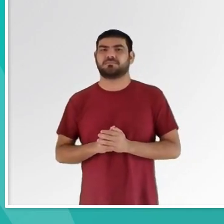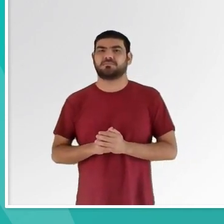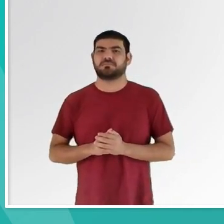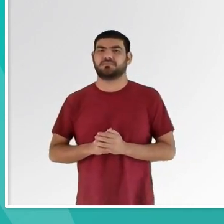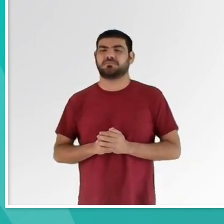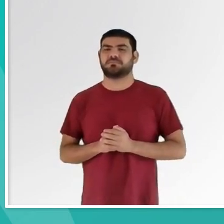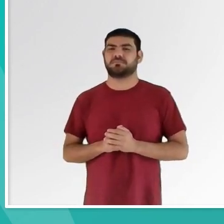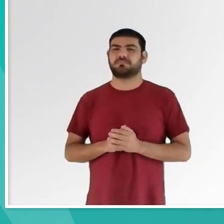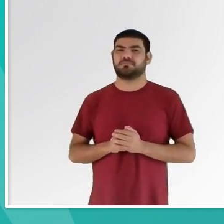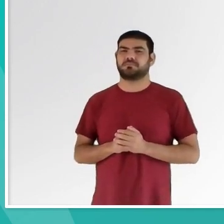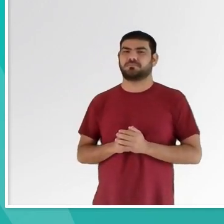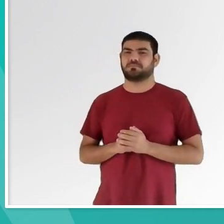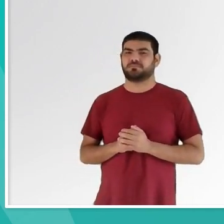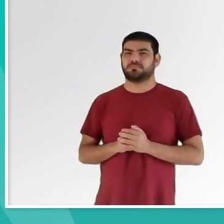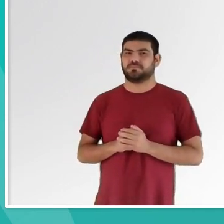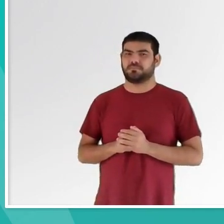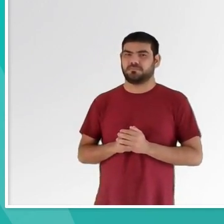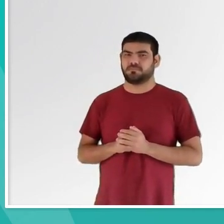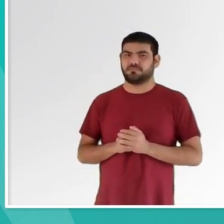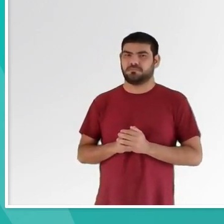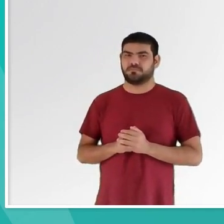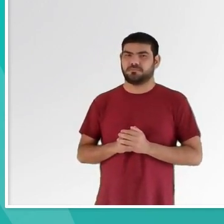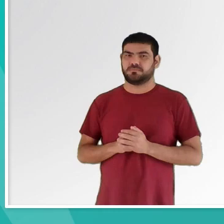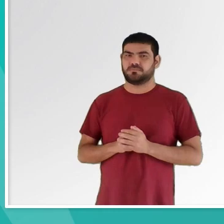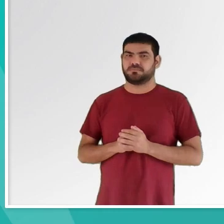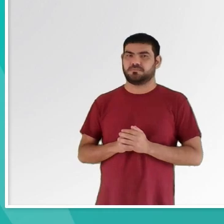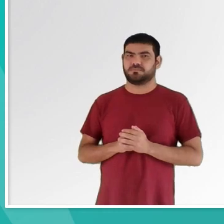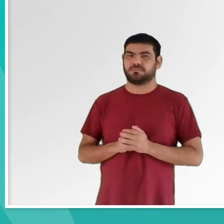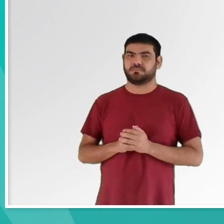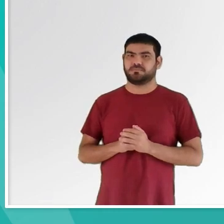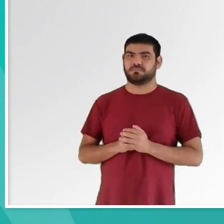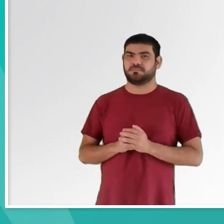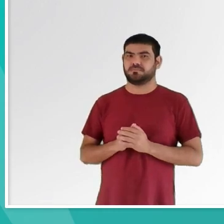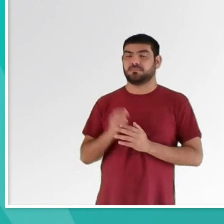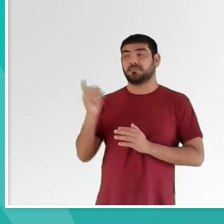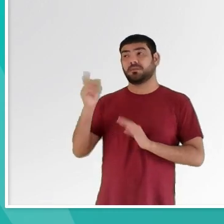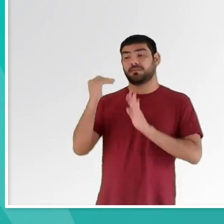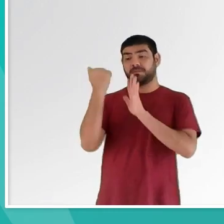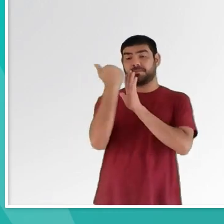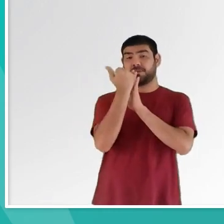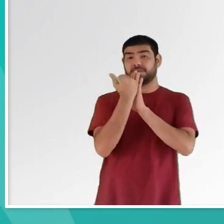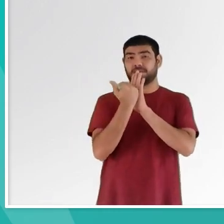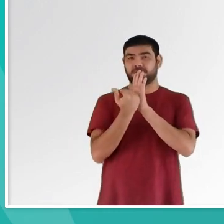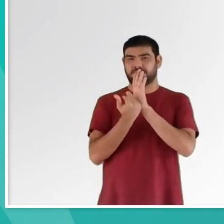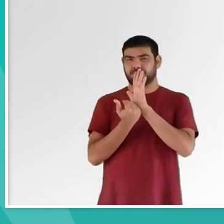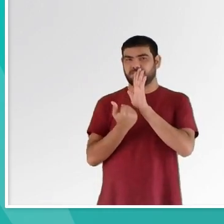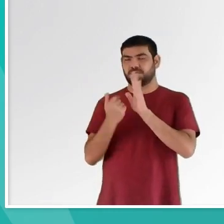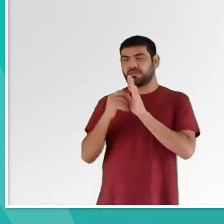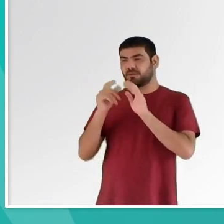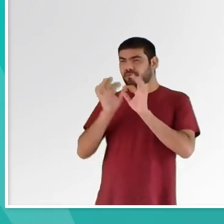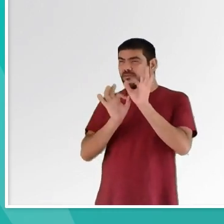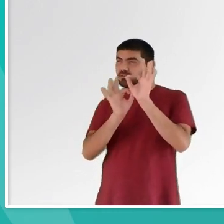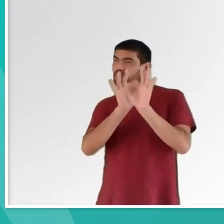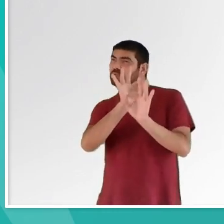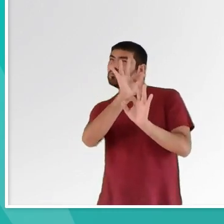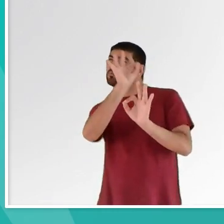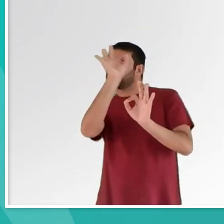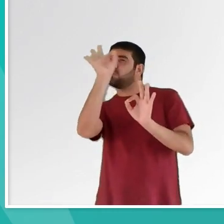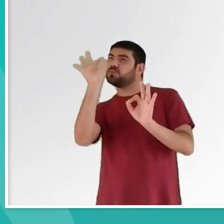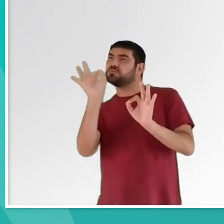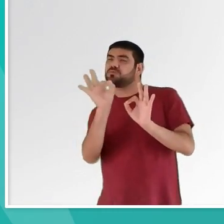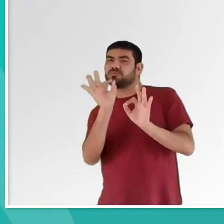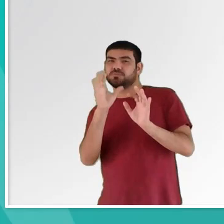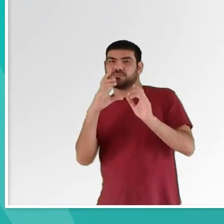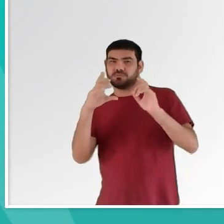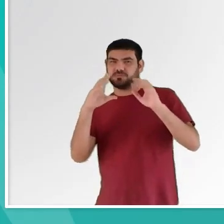art é essa etapa do processo aqui, onde eu vou fazer todos os contornos, marcando tudo aquilo que eu